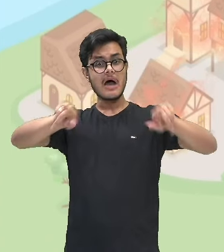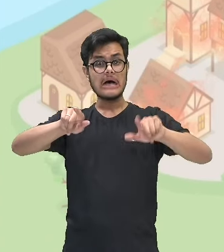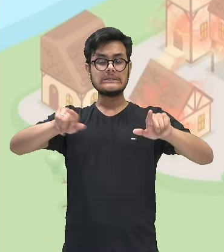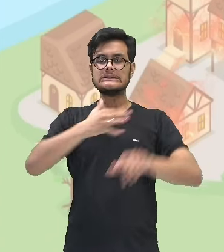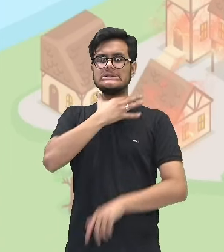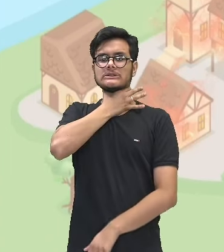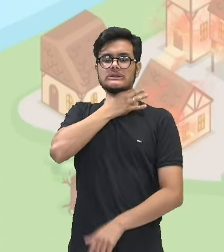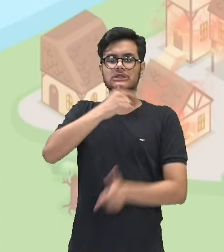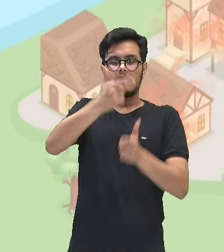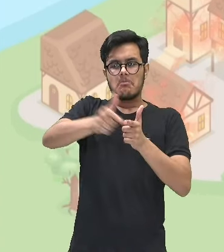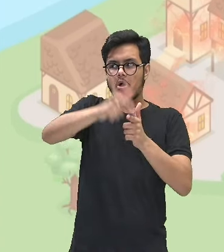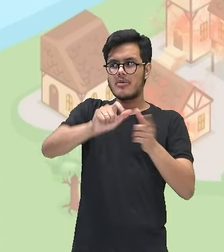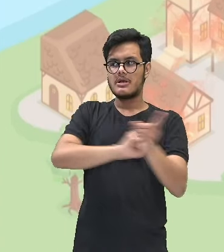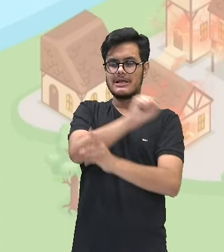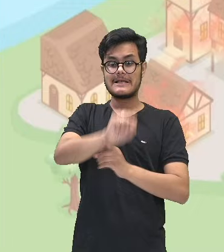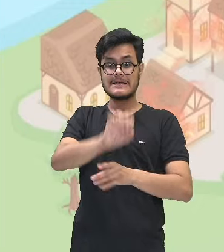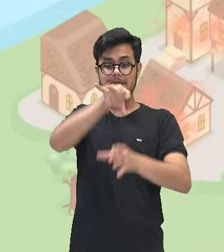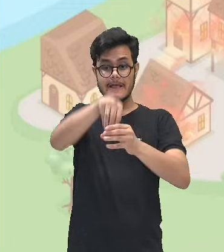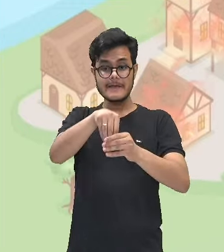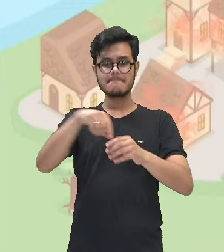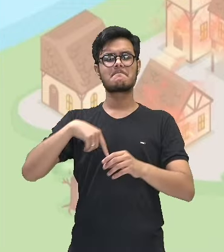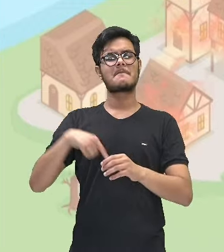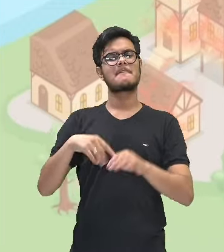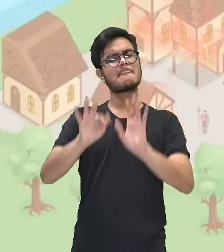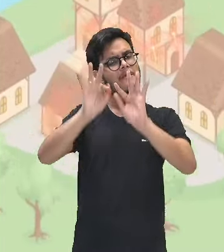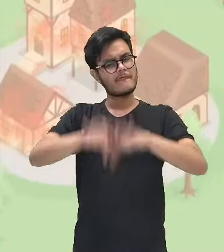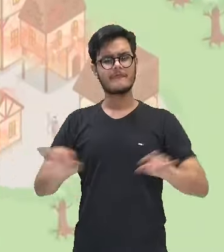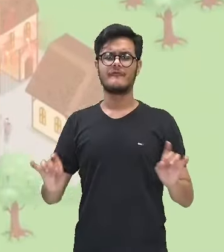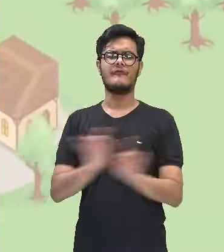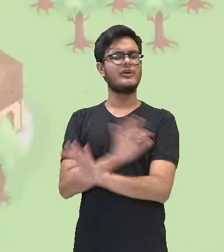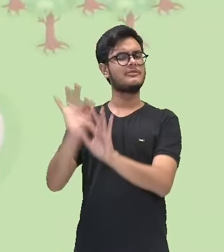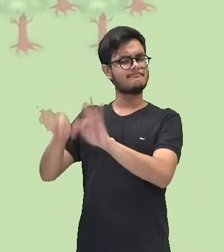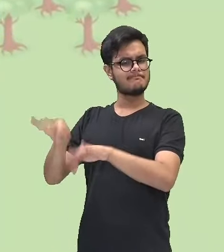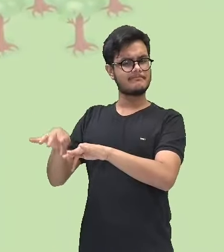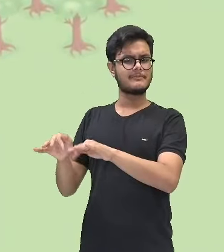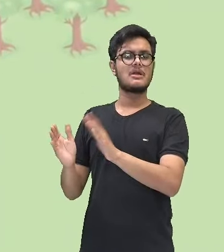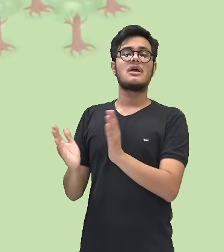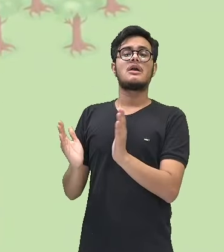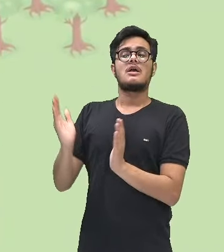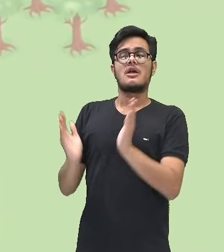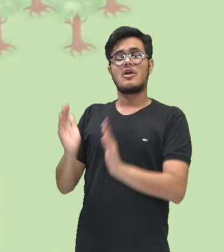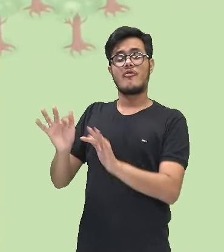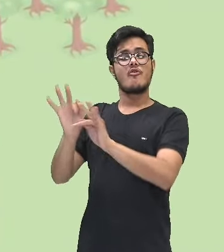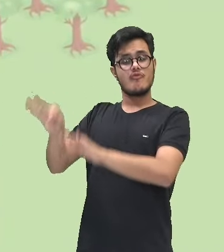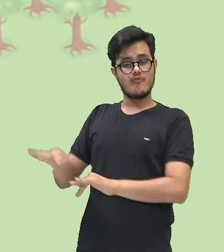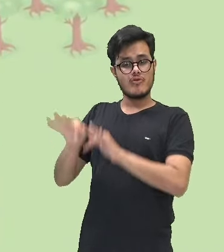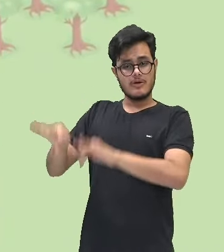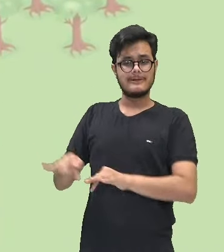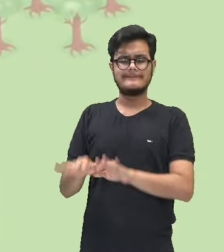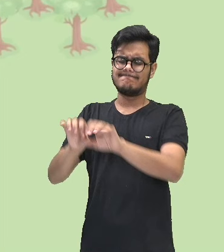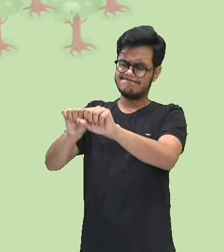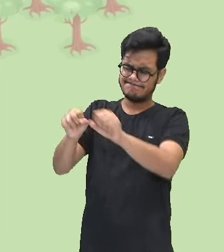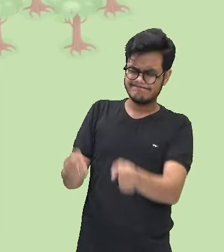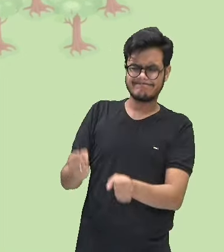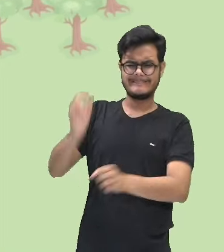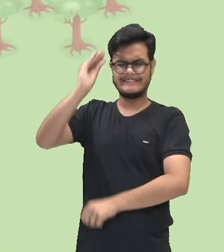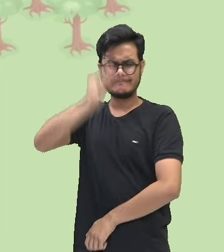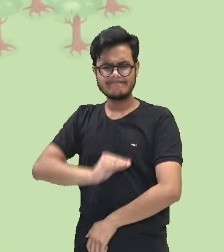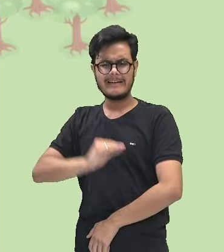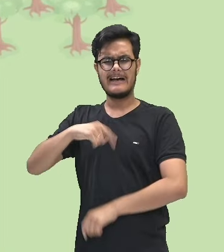e essas crises, né, ocasionaram o fim do feudalismo. Então aí eu tenho enfraquecimento do sistema feudal por conta